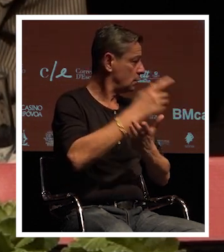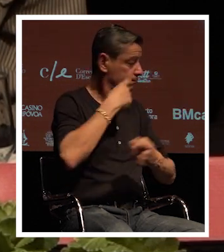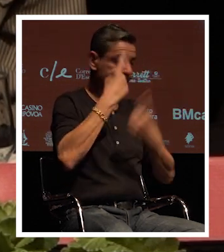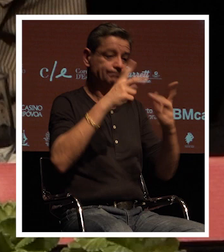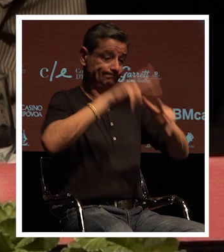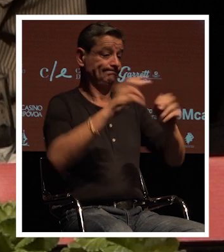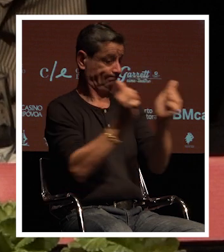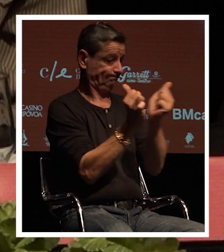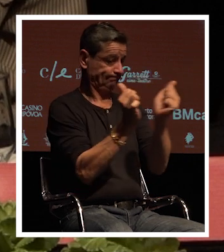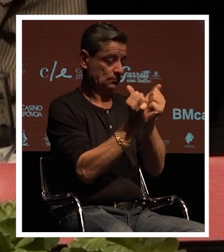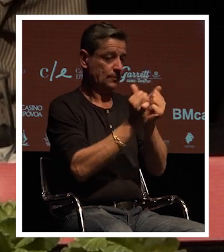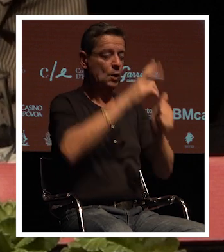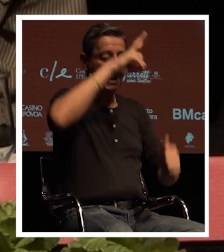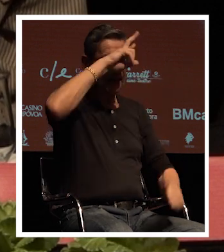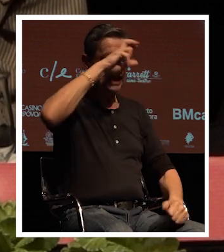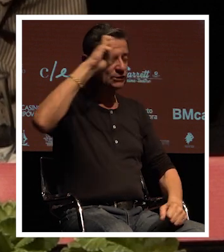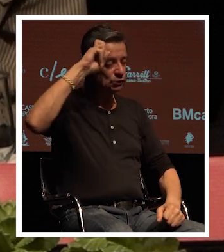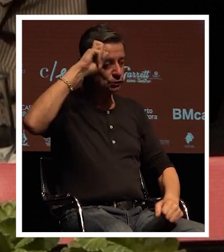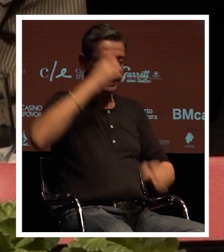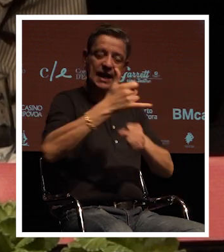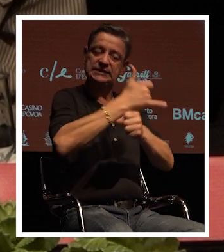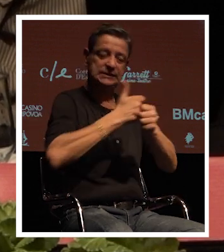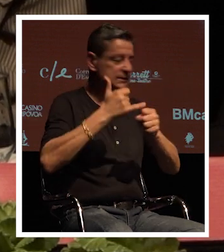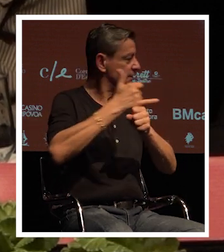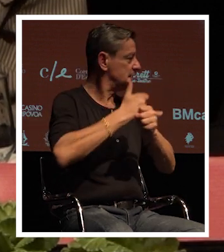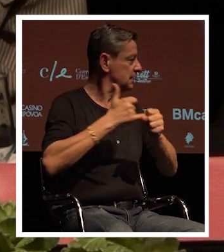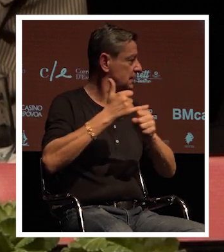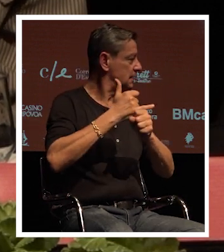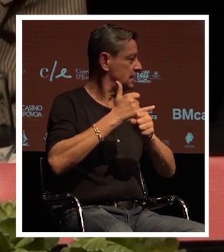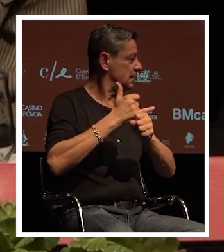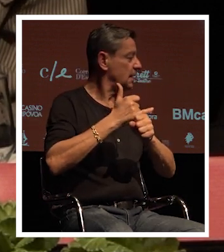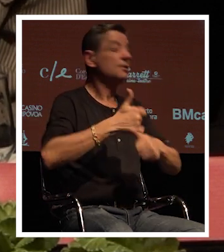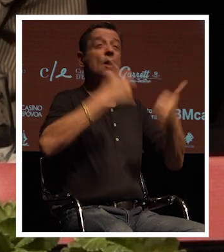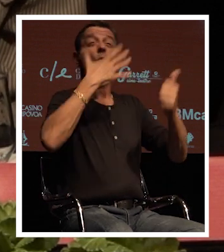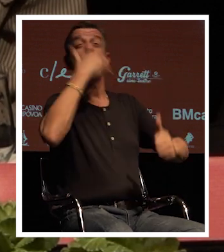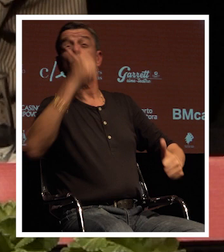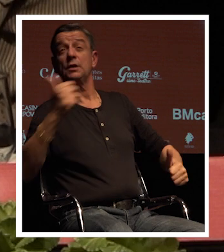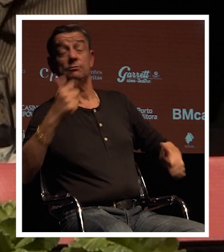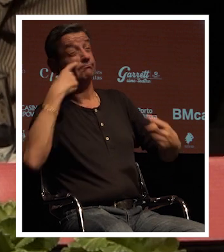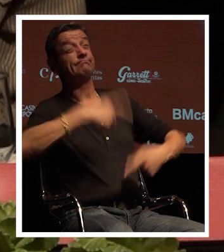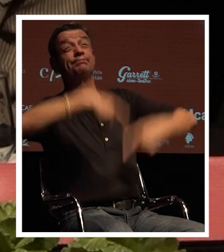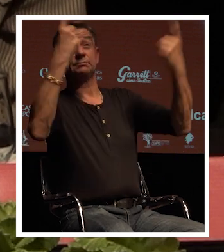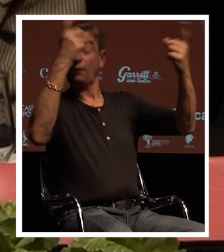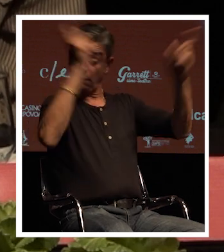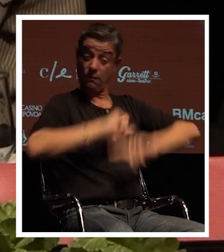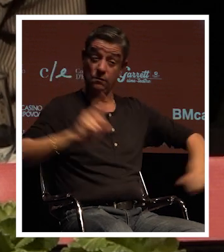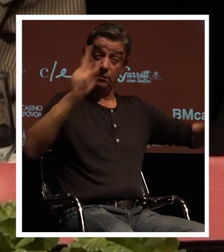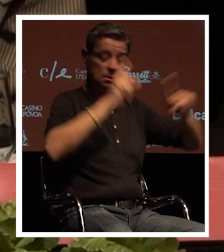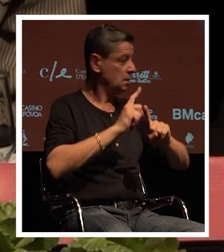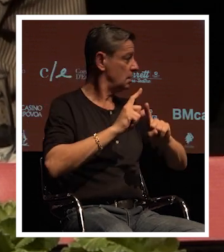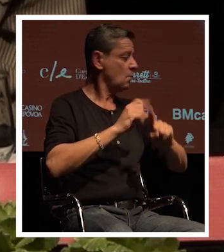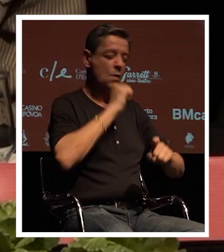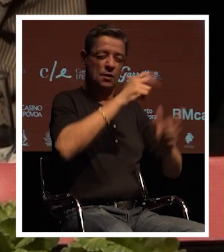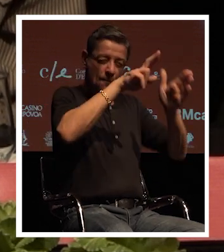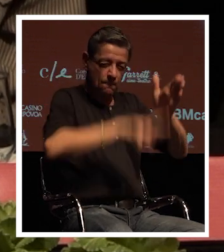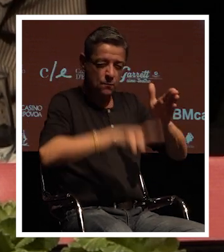exílio portanto para os gregos as Ilhas não são em muitos casos tão paradisíacas como isso e onde